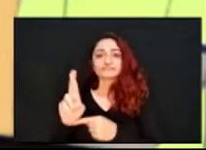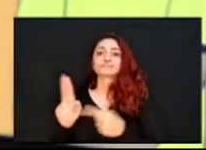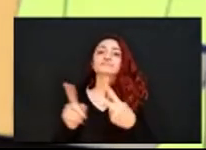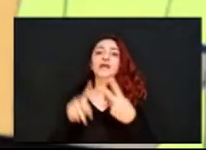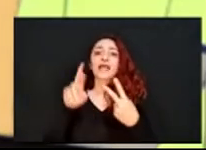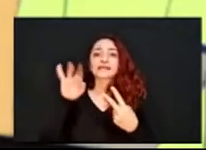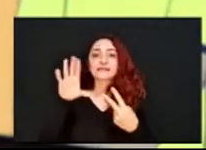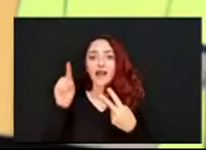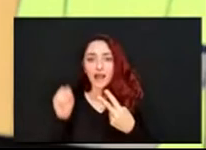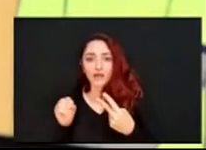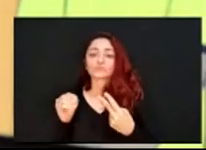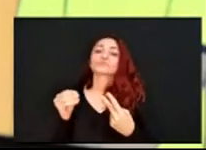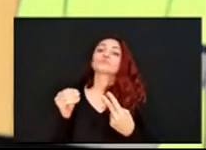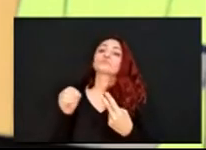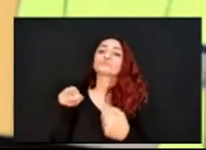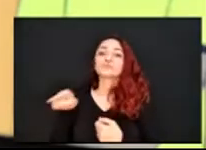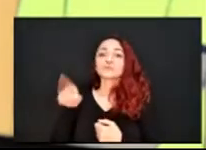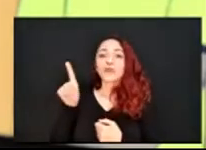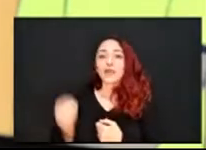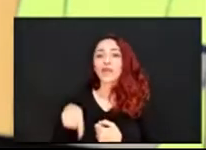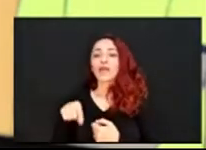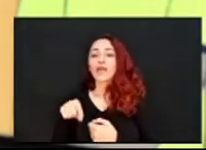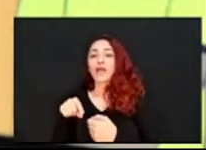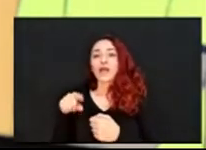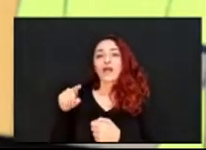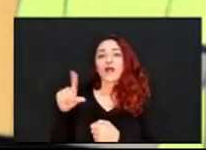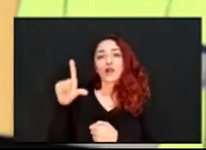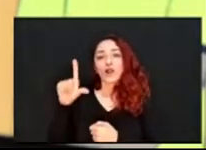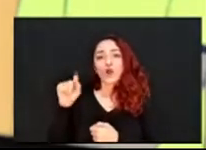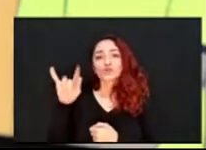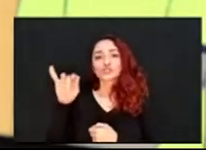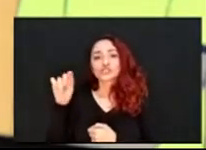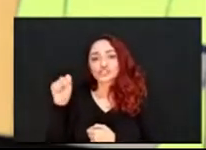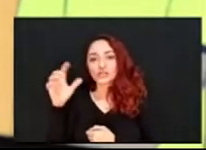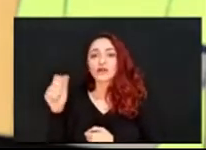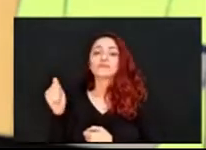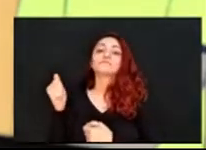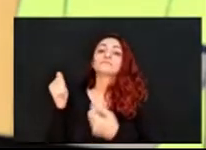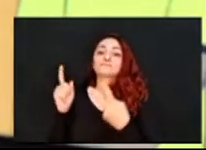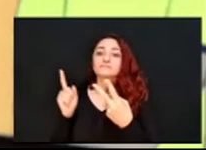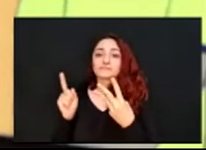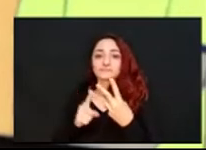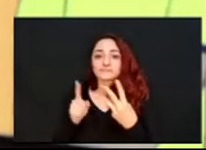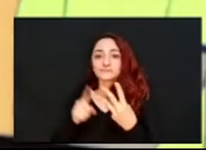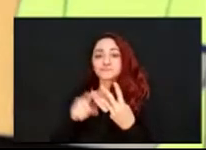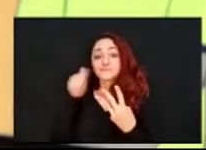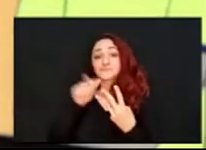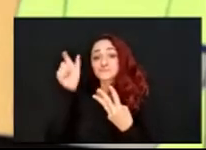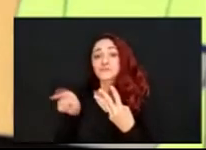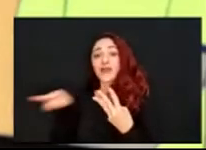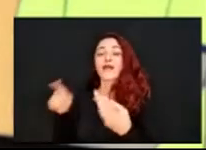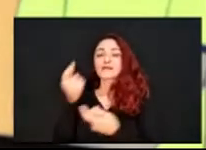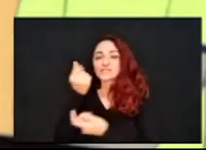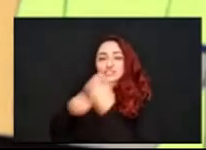Ricardo que é do da logística adolescence que representa o financeiro e faz toda a parte de cadastro de